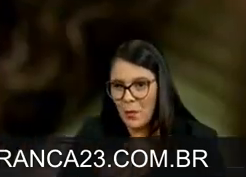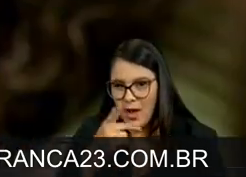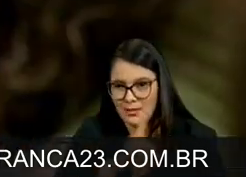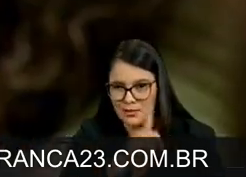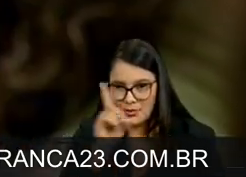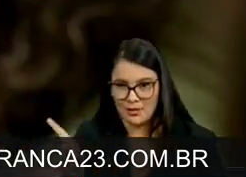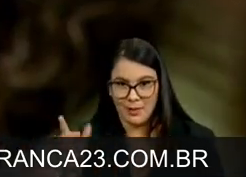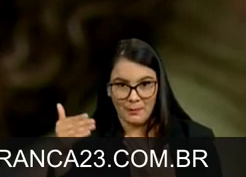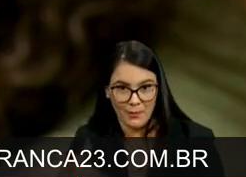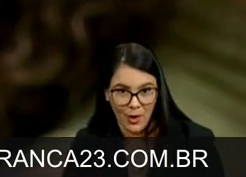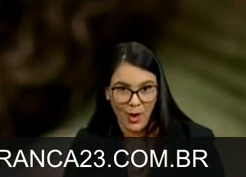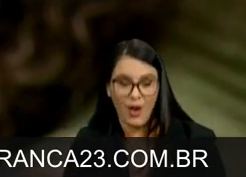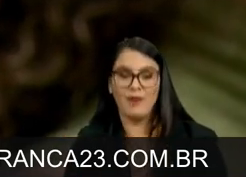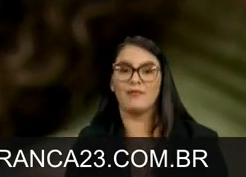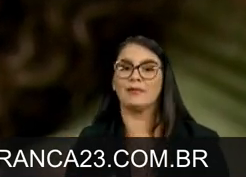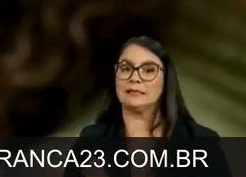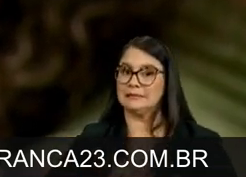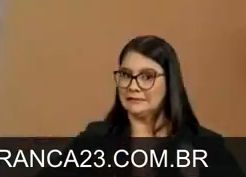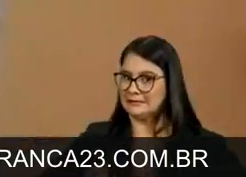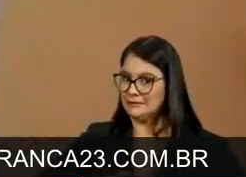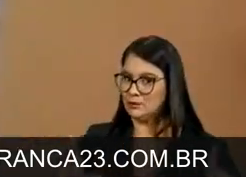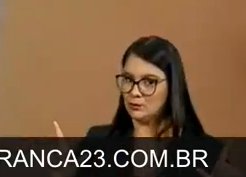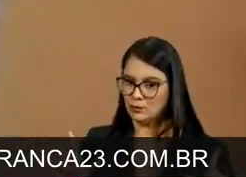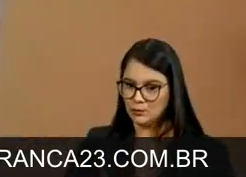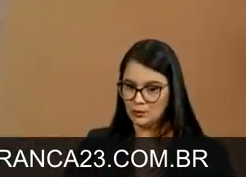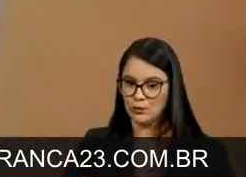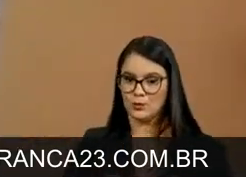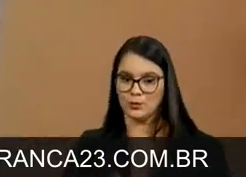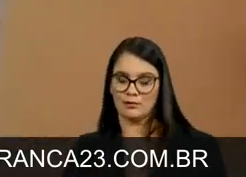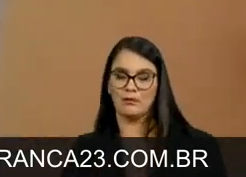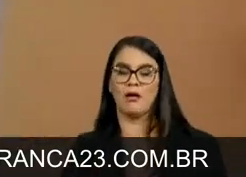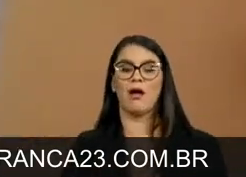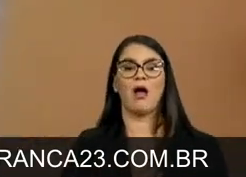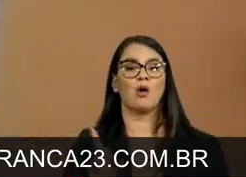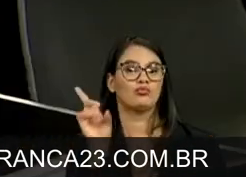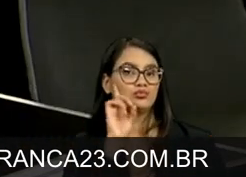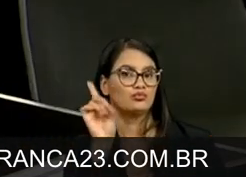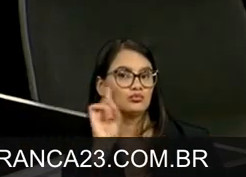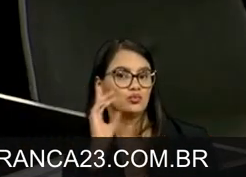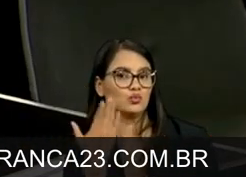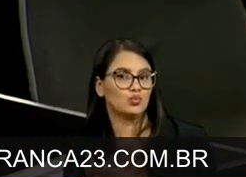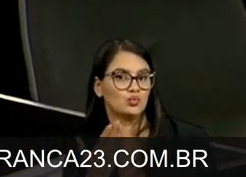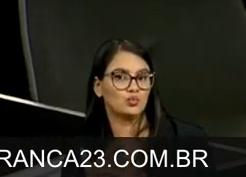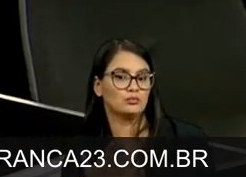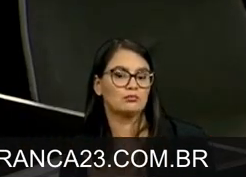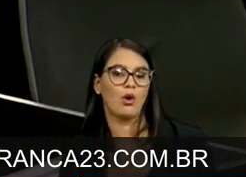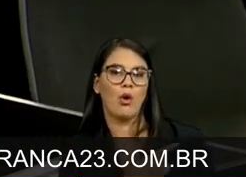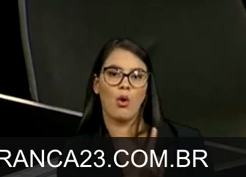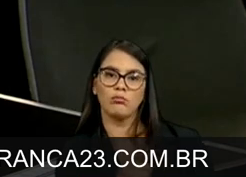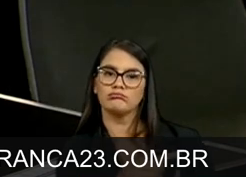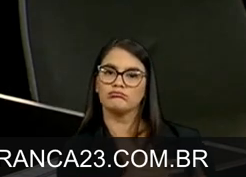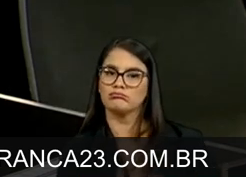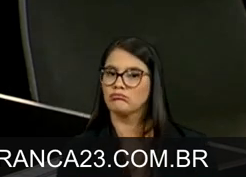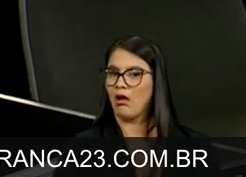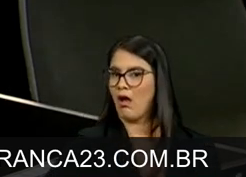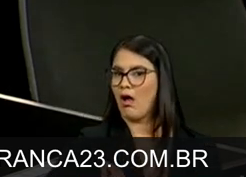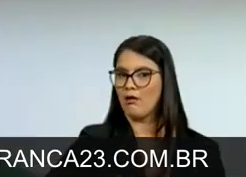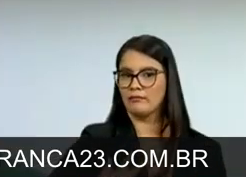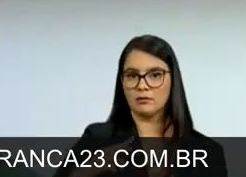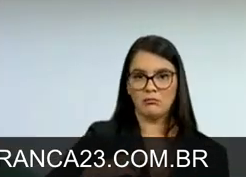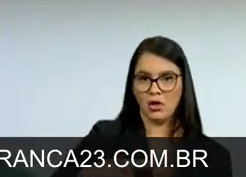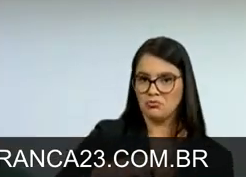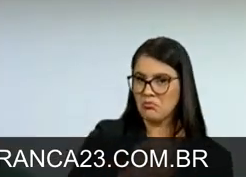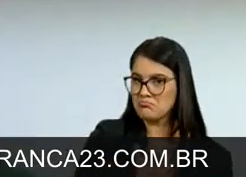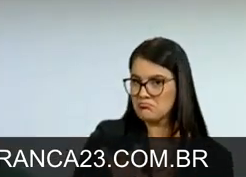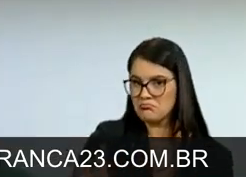final e diminuir a tensão pré-prova é equilibrar a rotina de estudos com as demais atividades da vida pessoal.